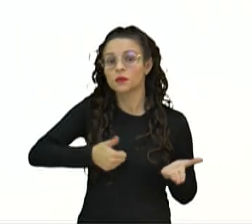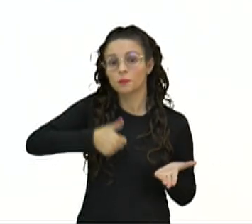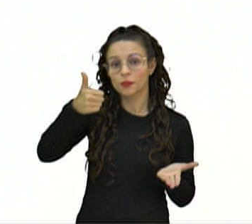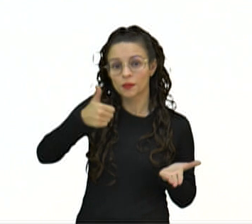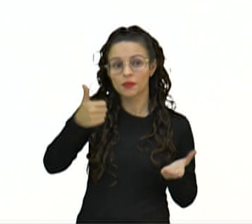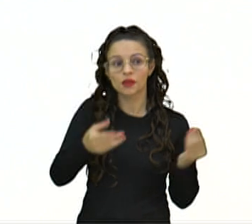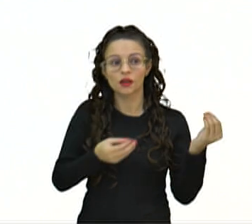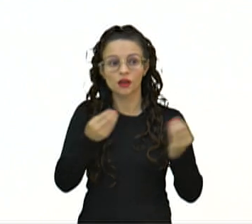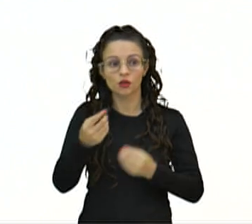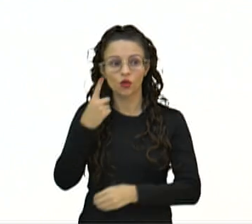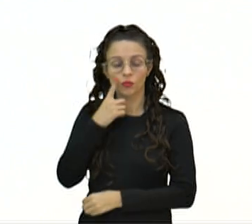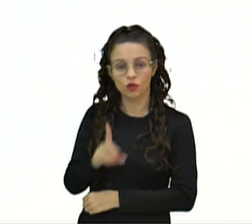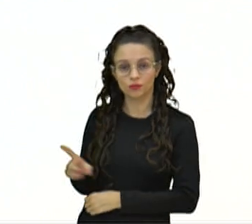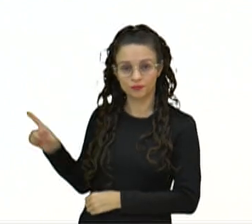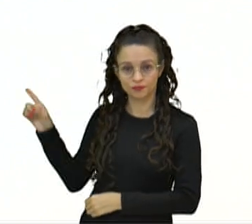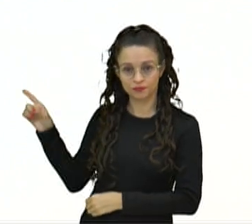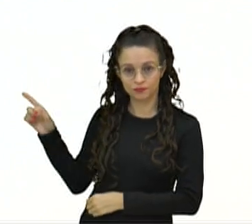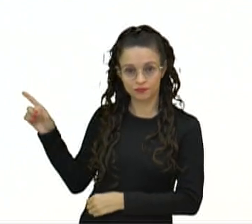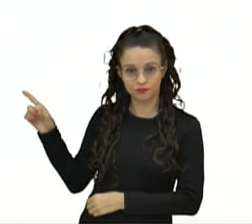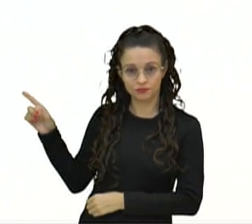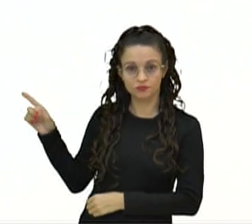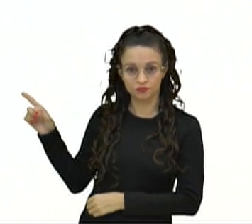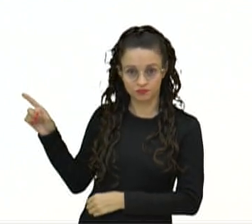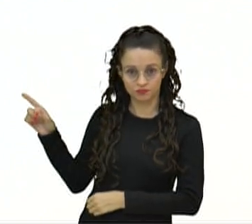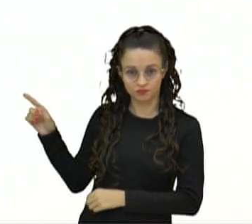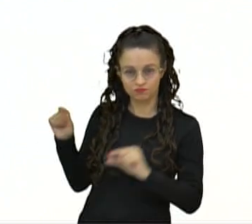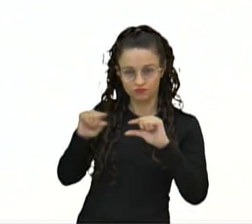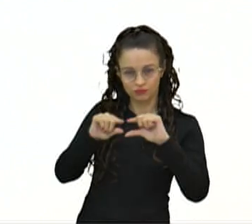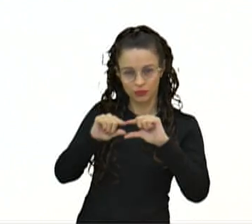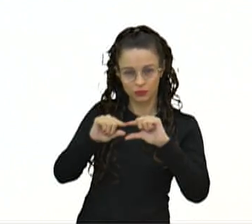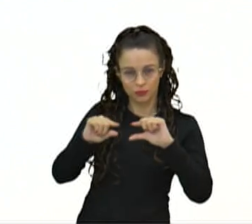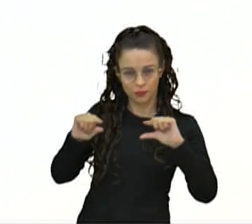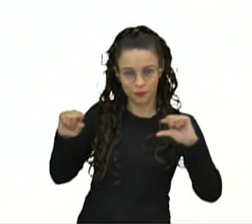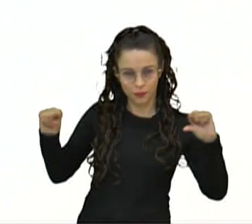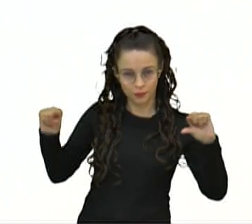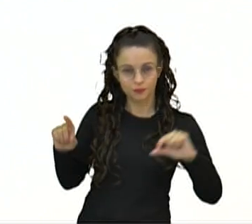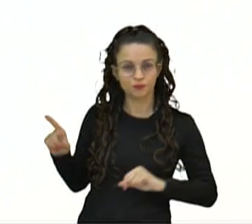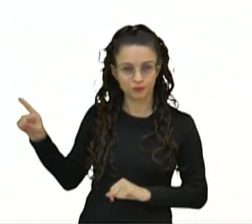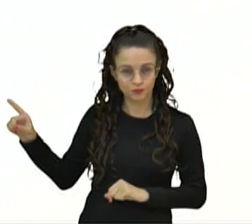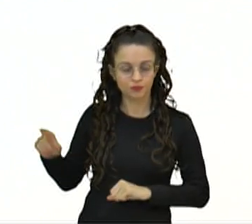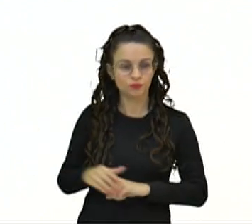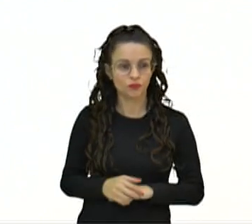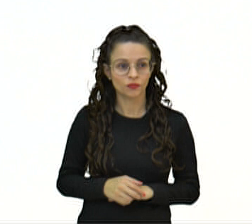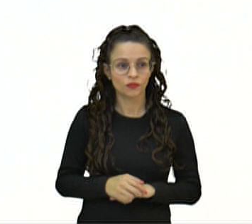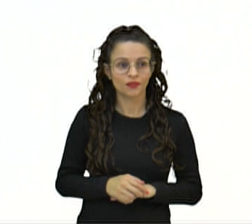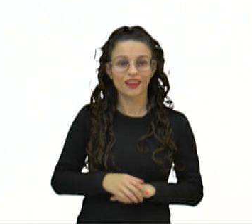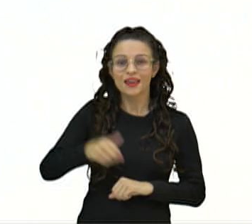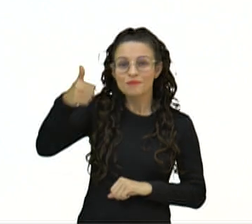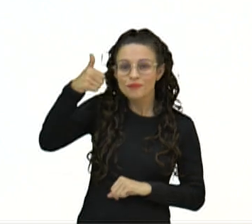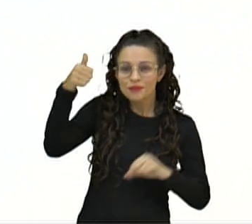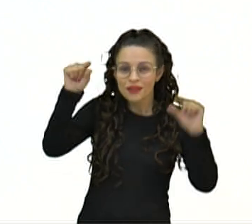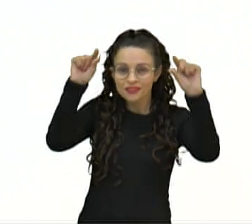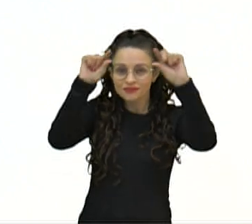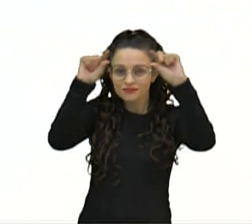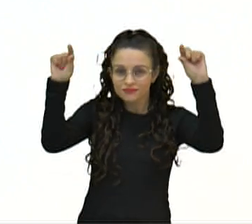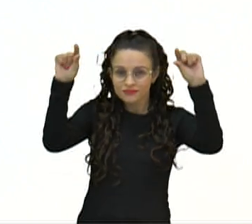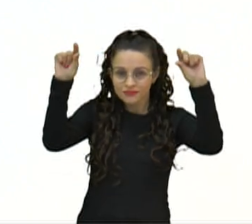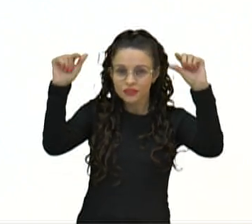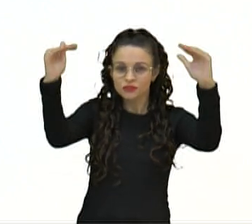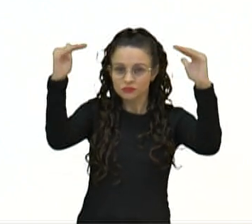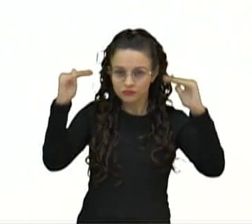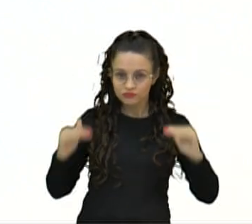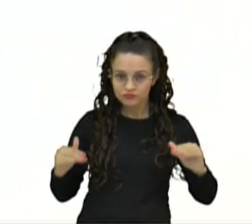Carbono diamante mais O2 formando carbono grafite mais O2. Então, eu estou fazendo essa primeira sequência.